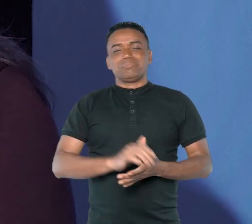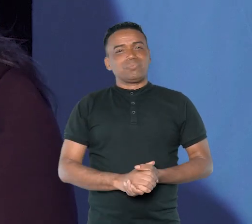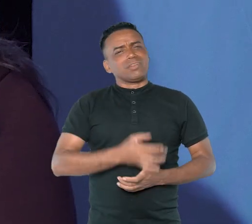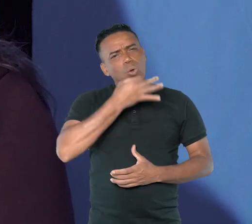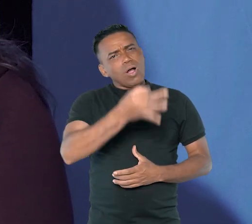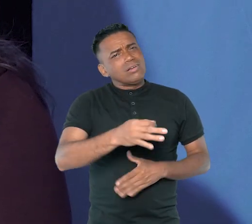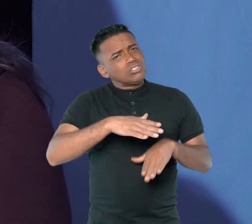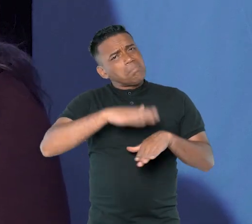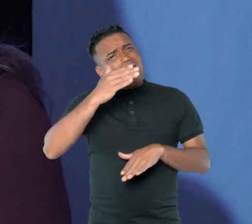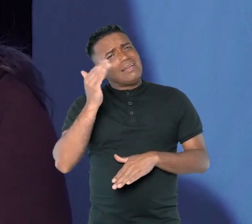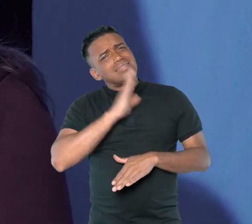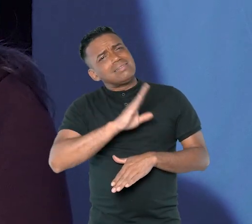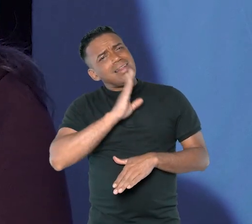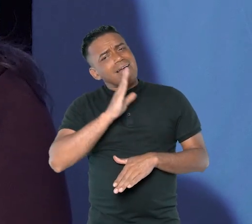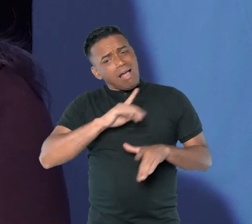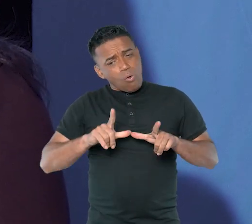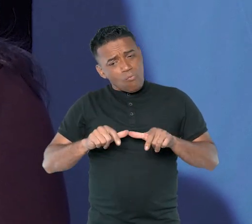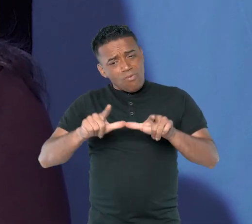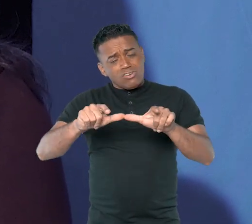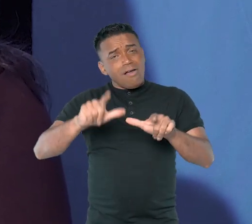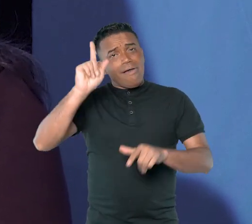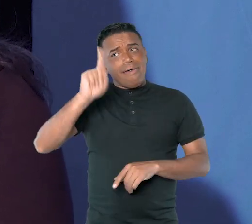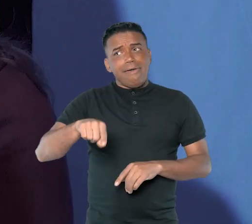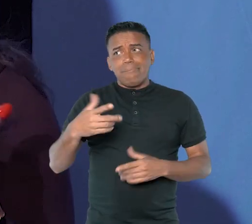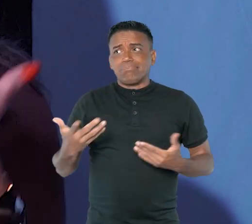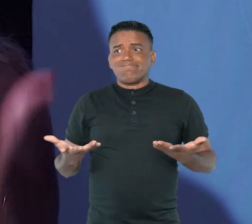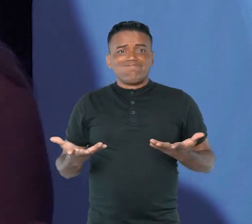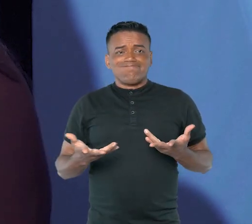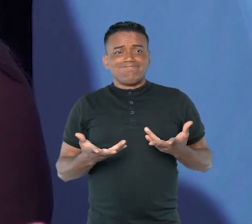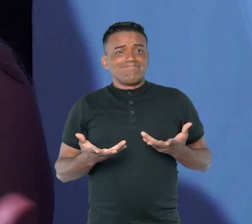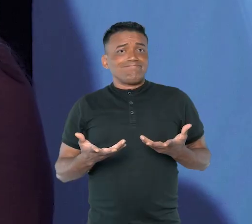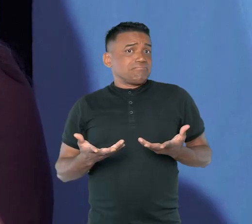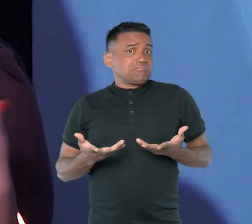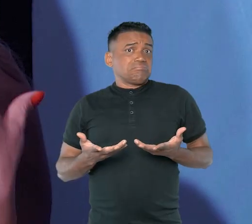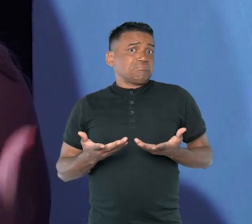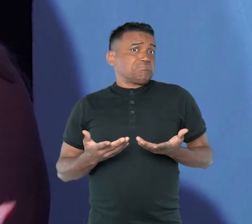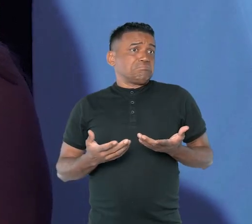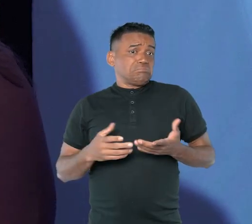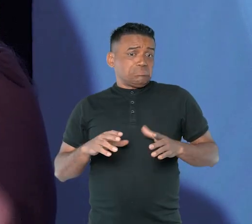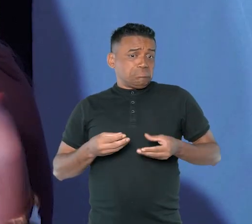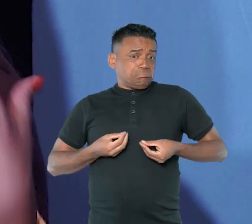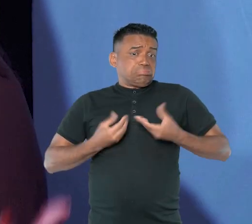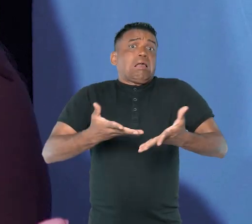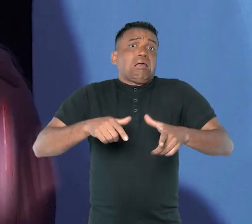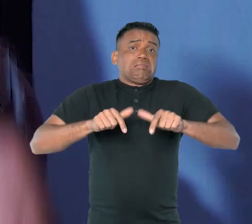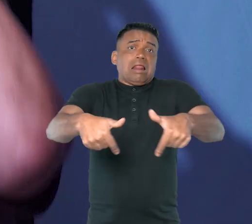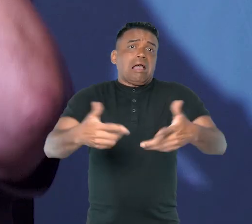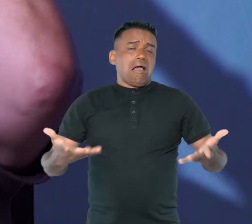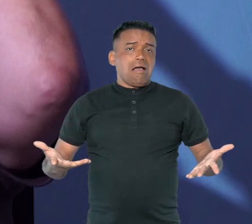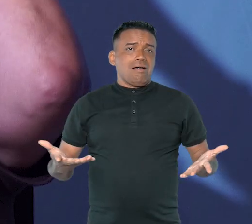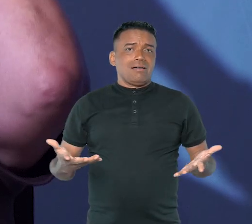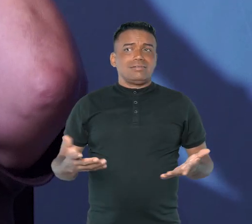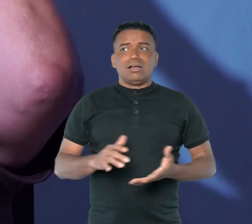mais legais de viajar é se aventurar, né? Esse exercício de um